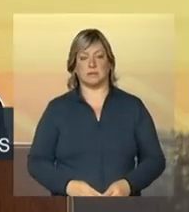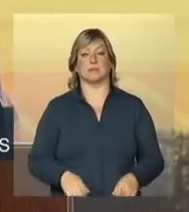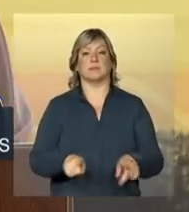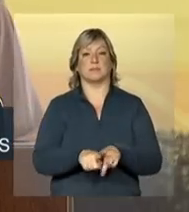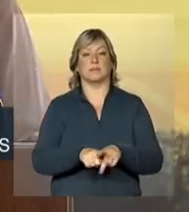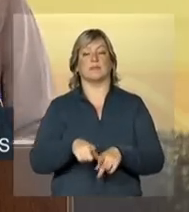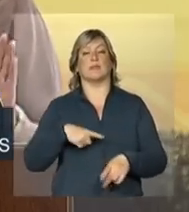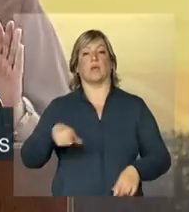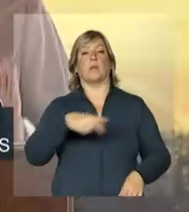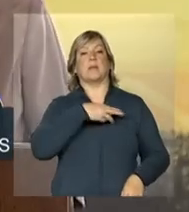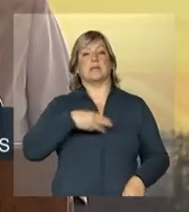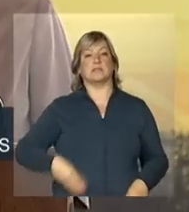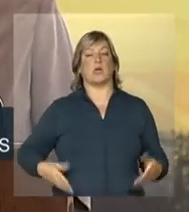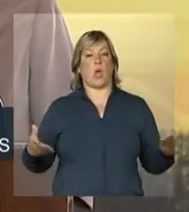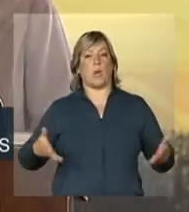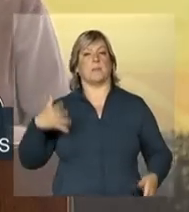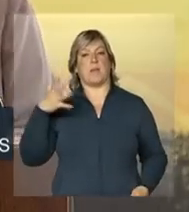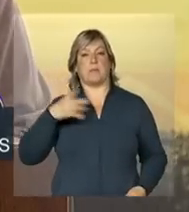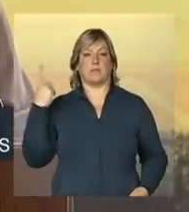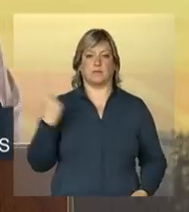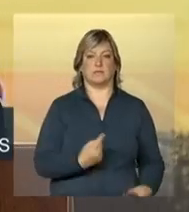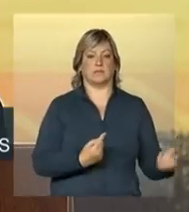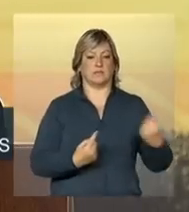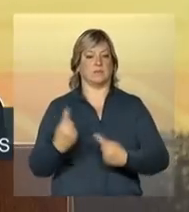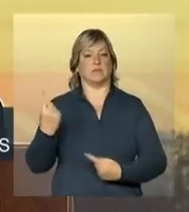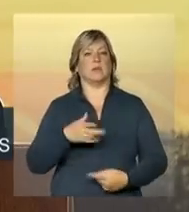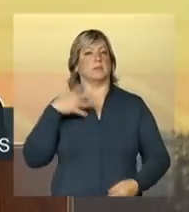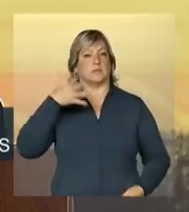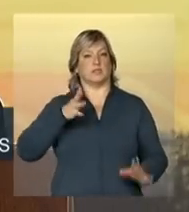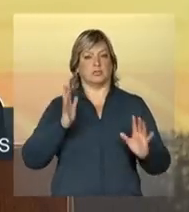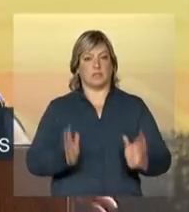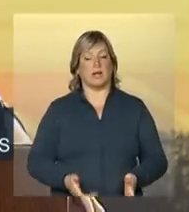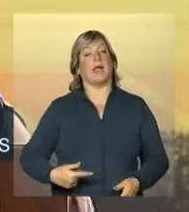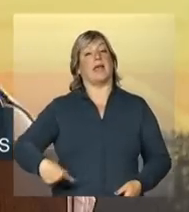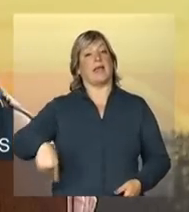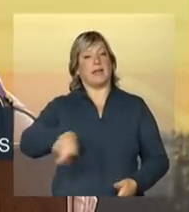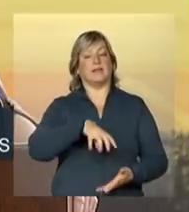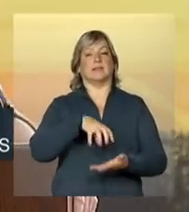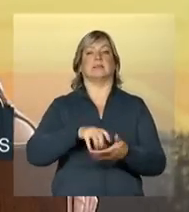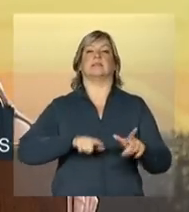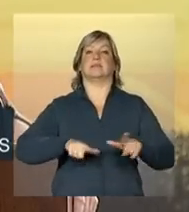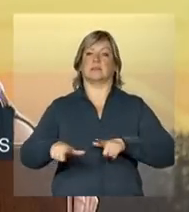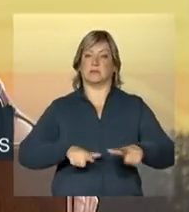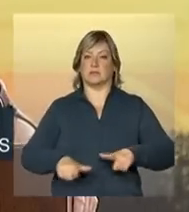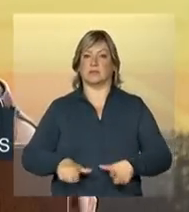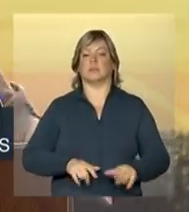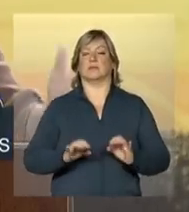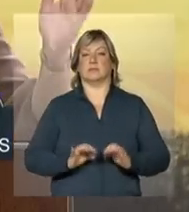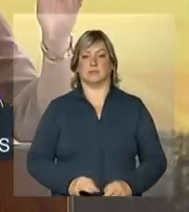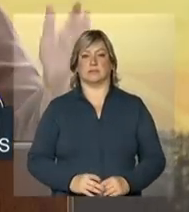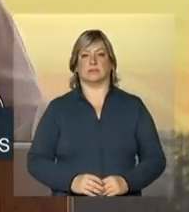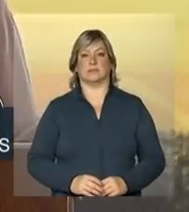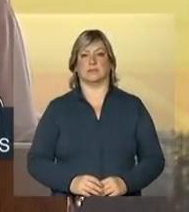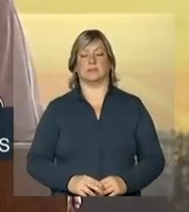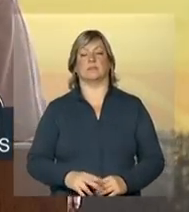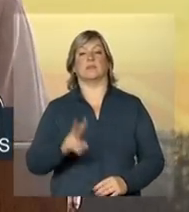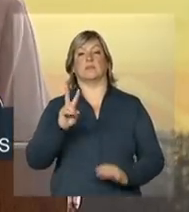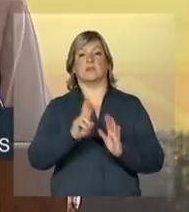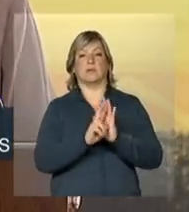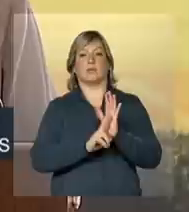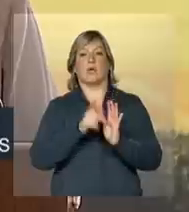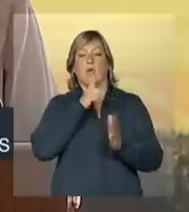ministros anunciaram hoje fazem parte dessas ações afirmativas a regularização